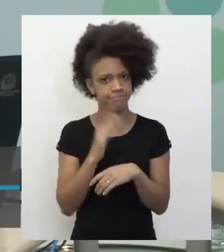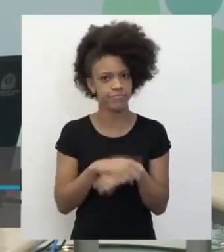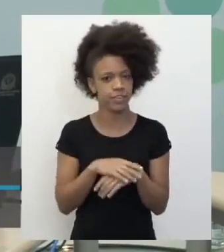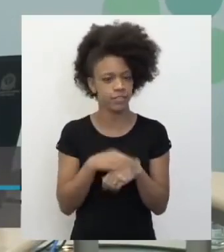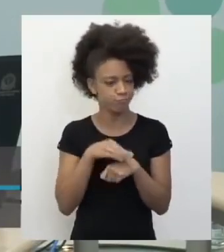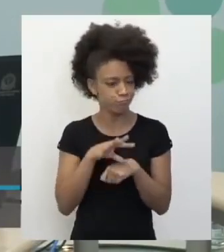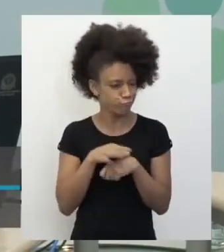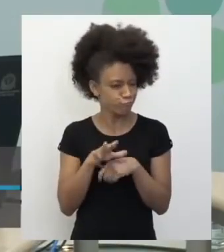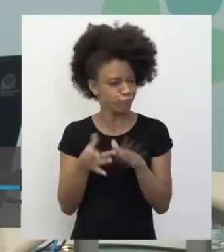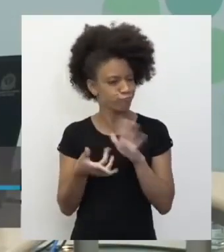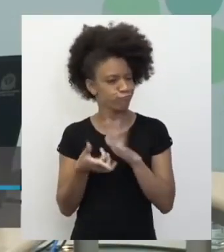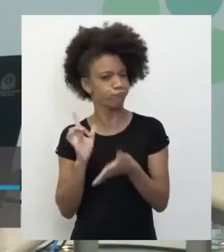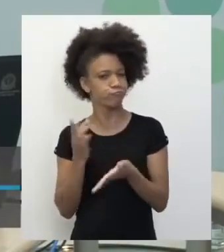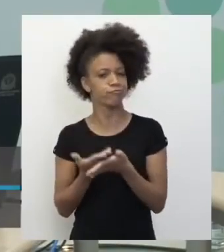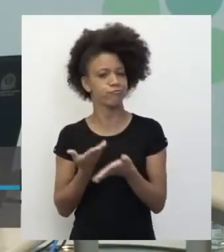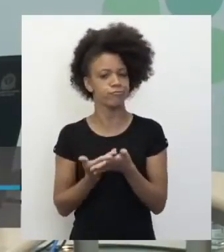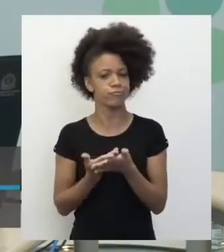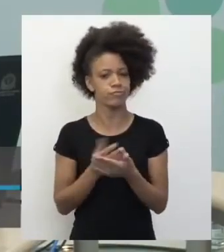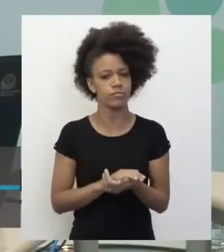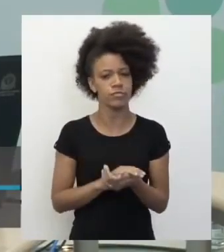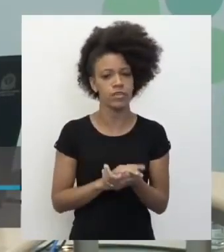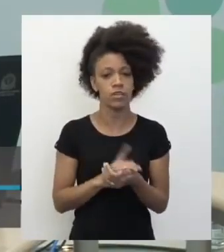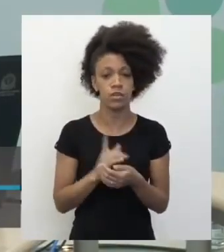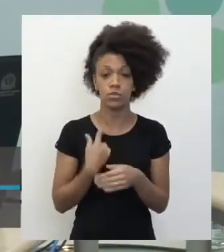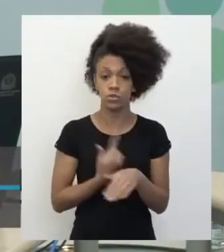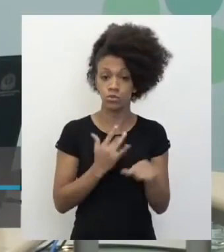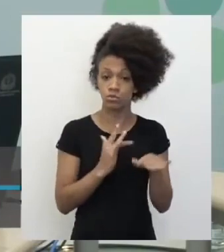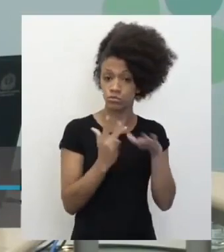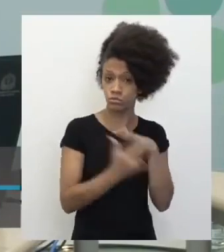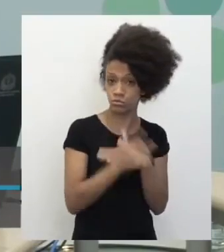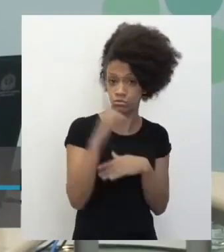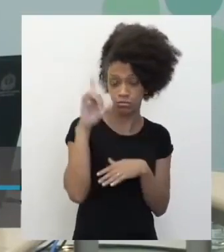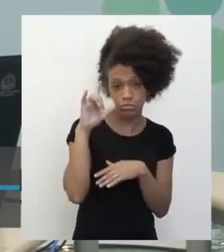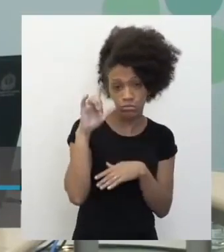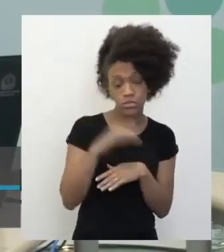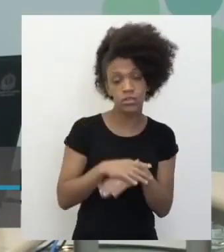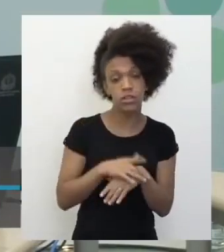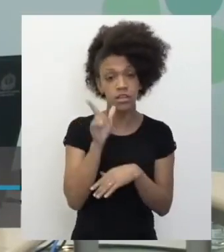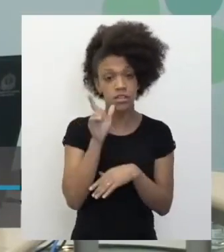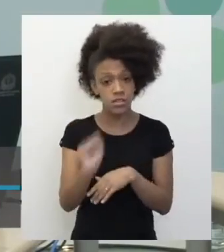aula antes, né, de começar a aula no nosso Instagram, Língua Portuguesa